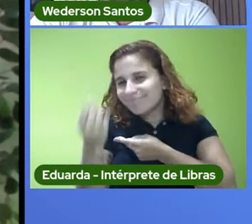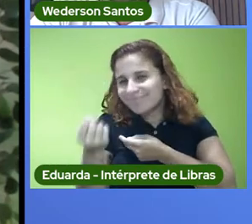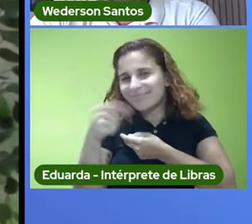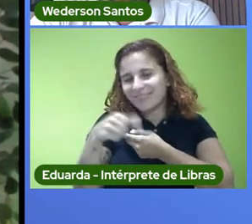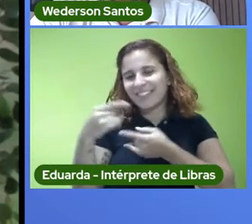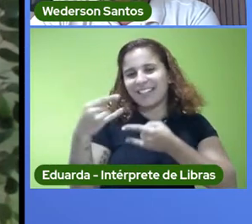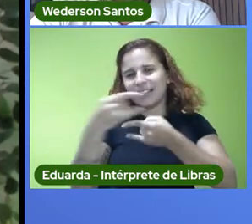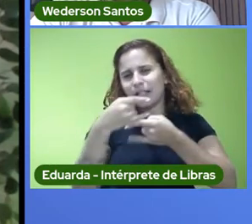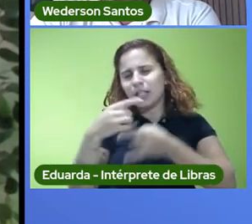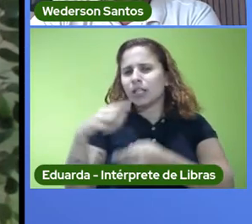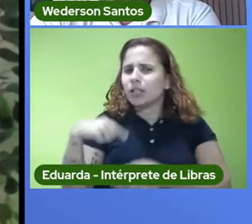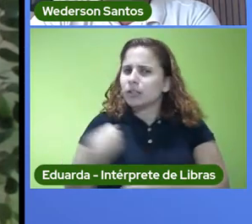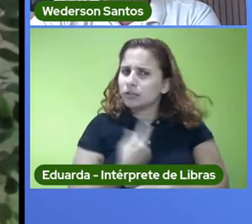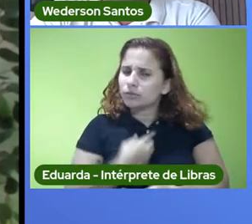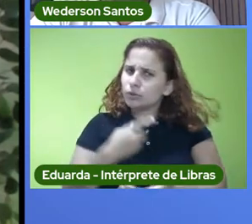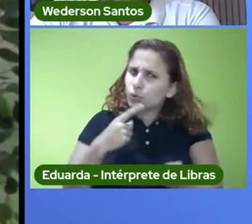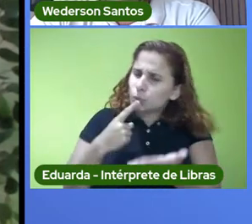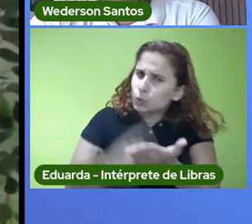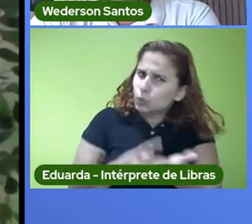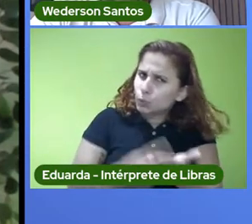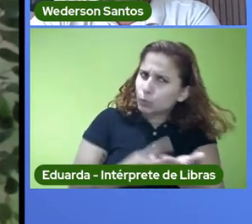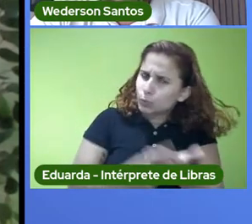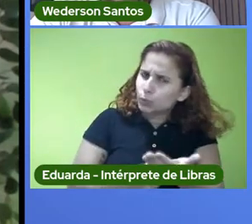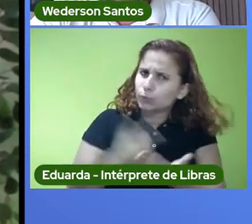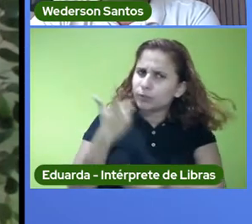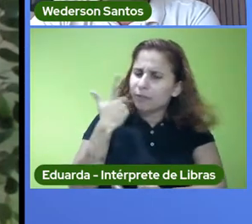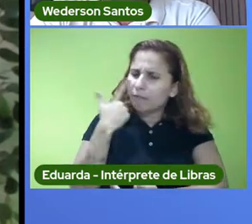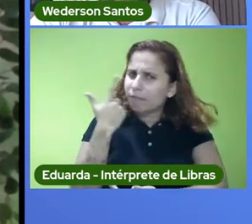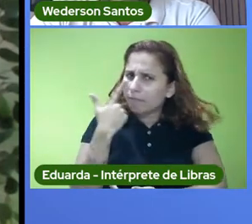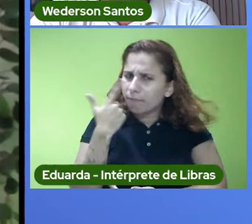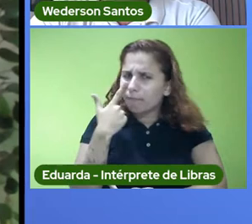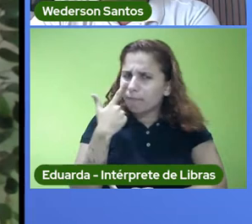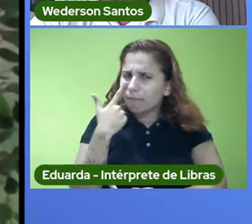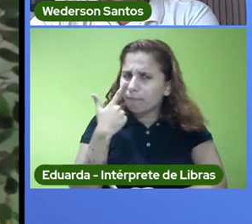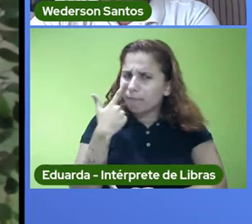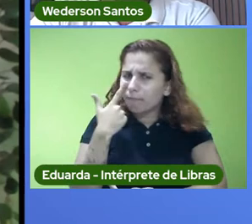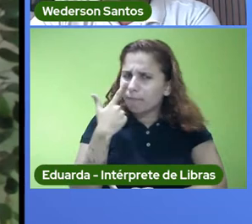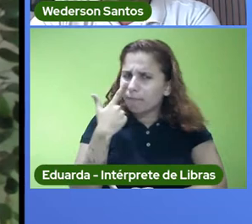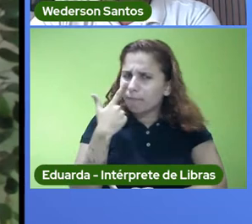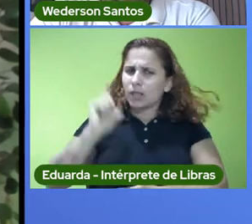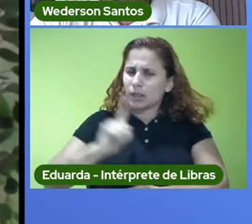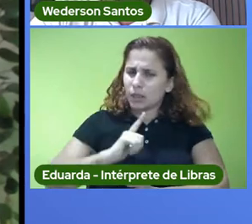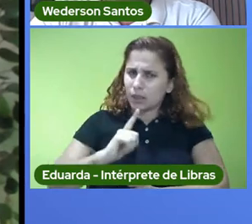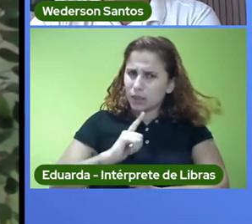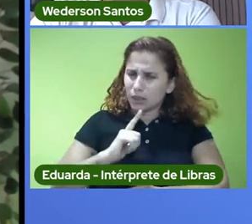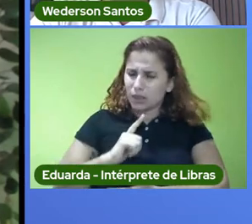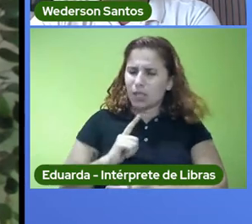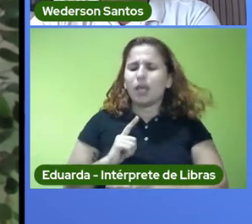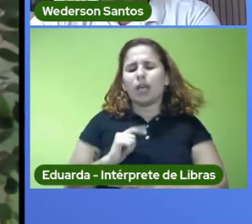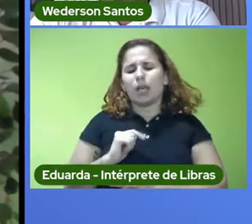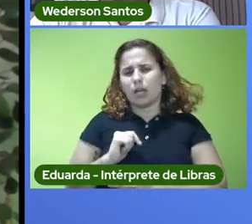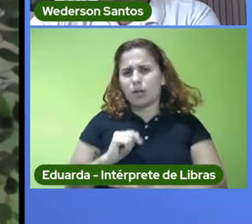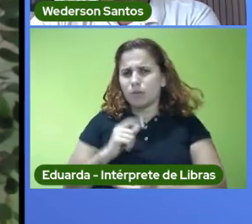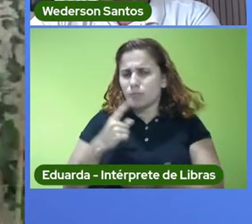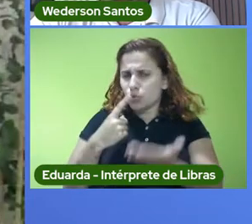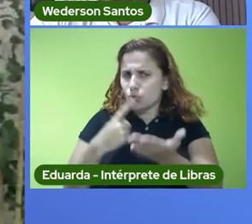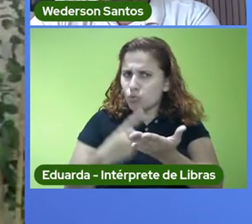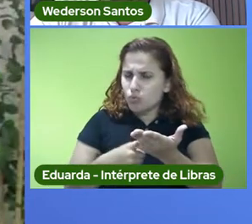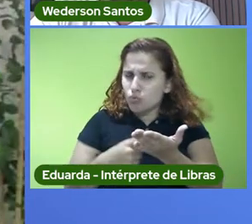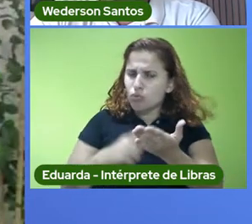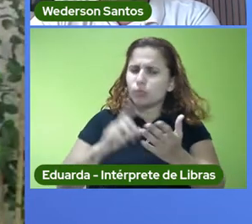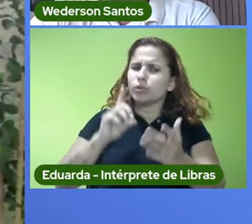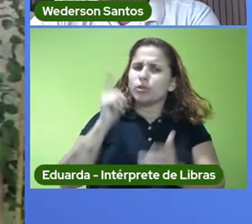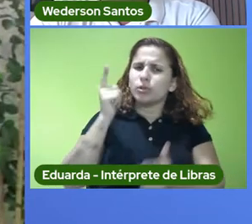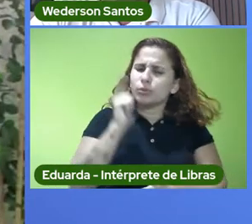desde o ano passado estamos comprometidos a acumular internamente e agora chamando outros atores da sociedade capixaba para